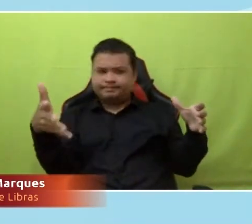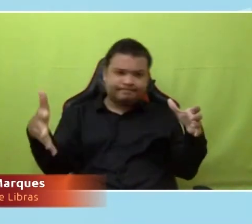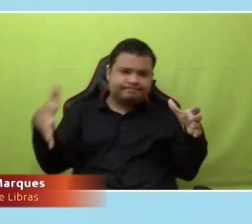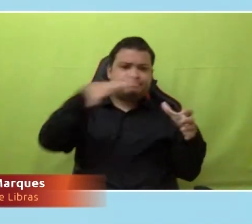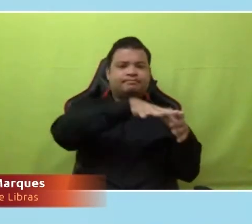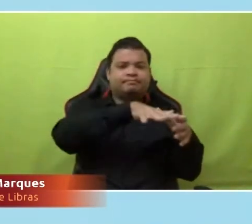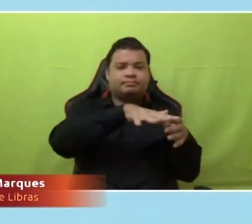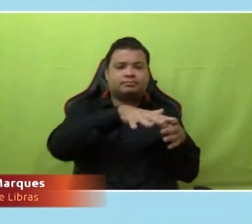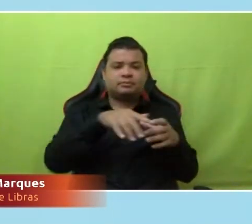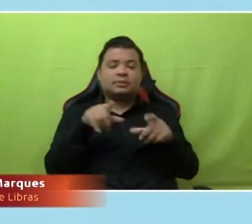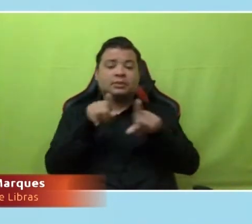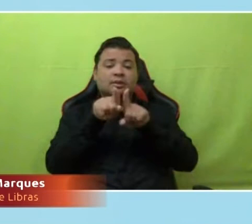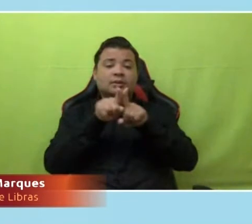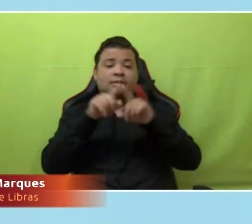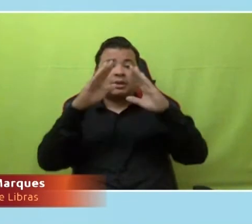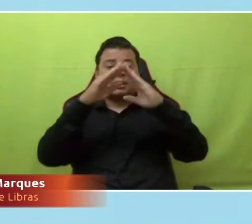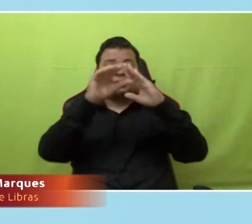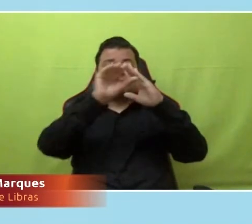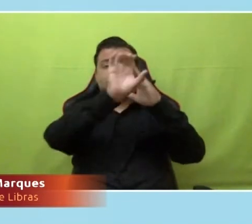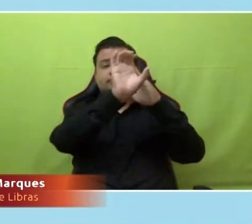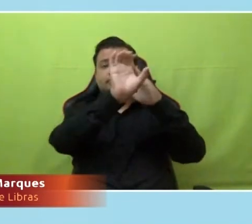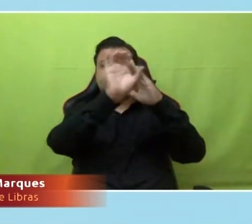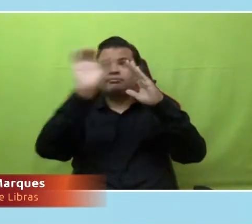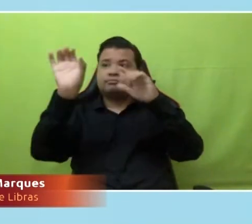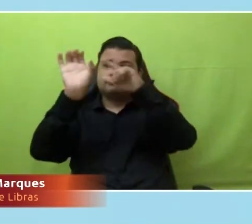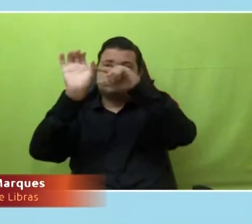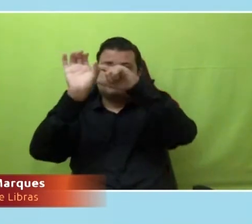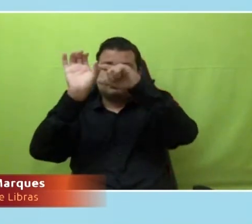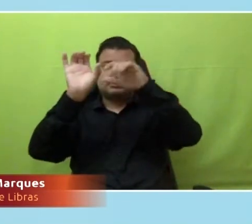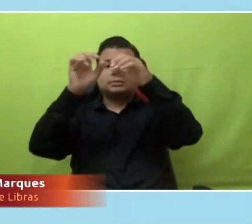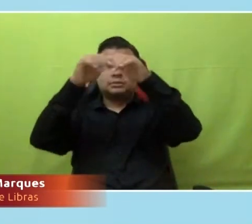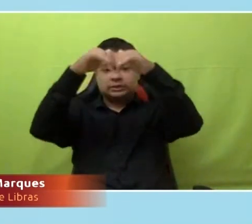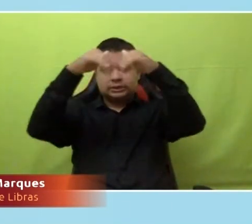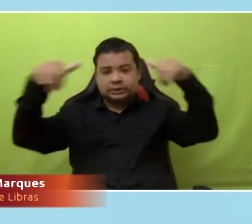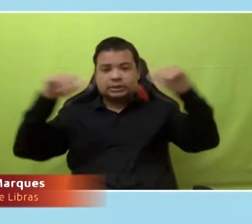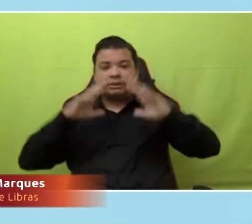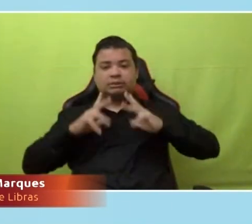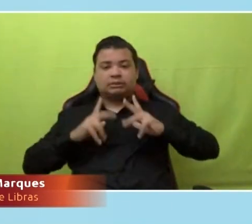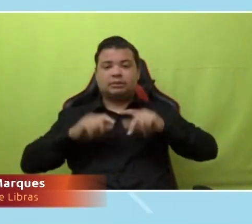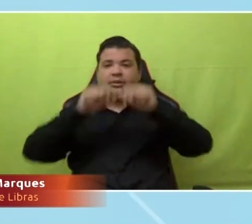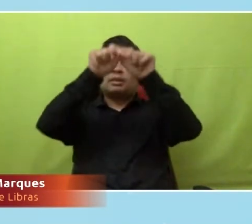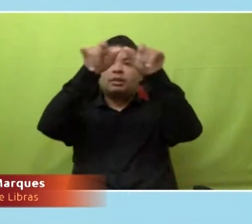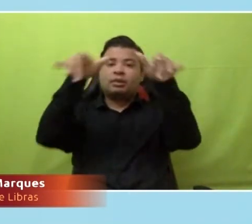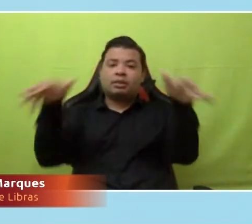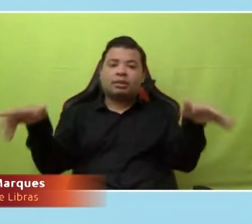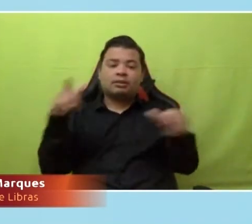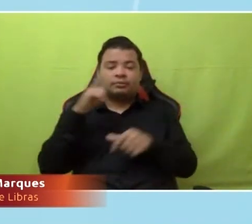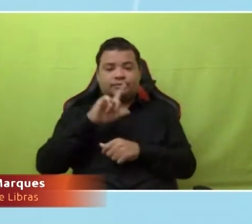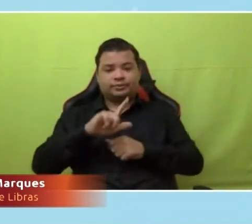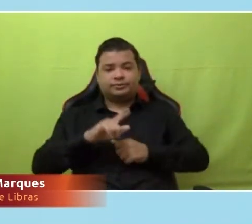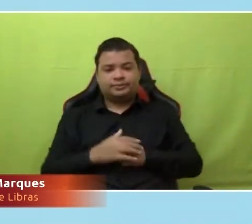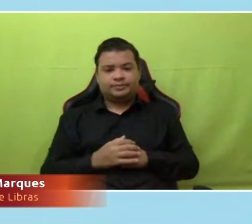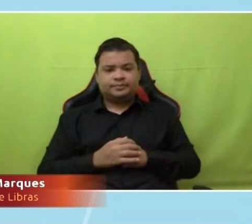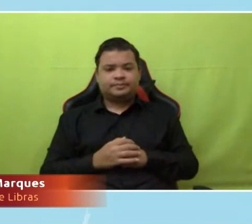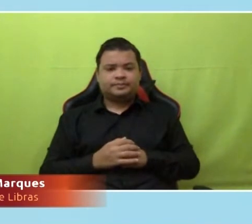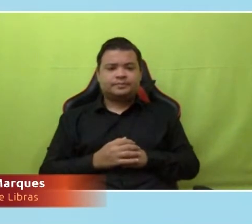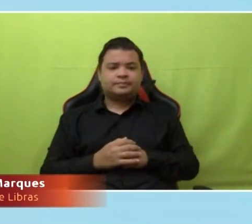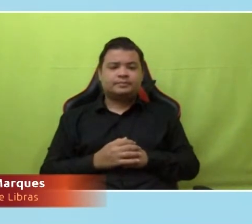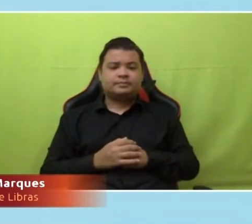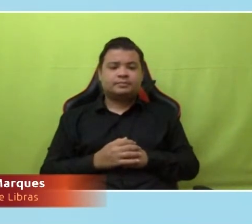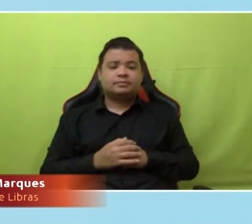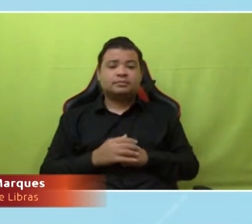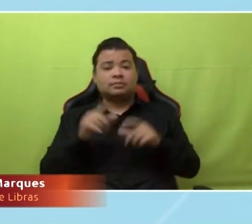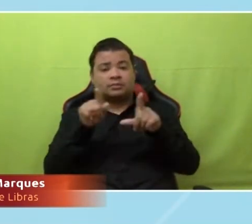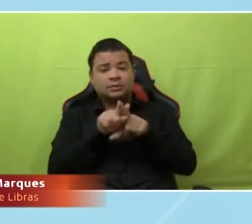algum depósito de água no quintal ou algum outro local da casa. Se você tem condições de ter telas nas